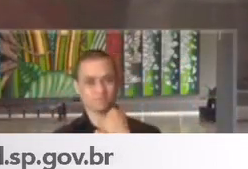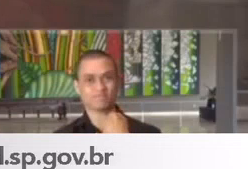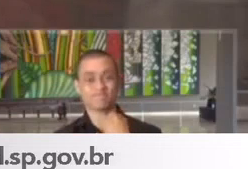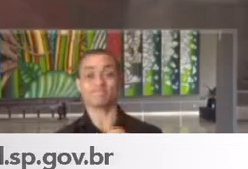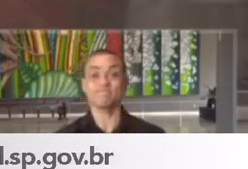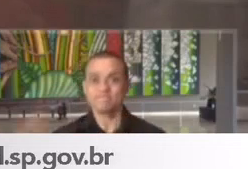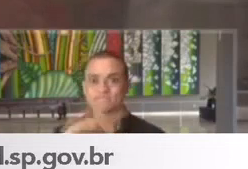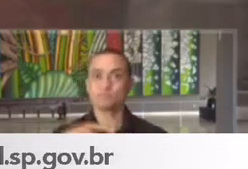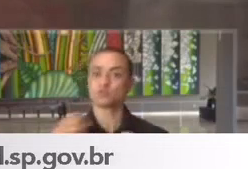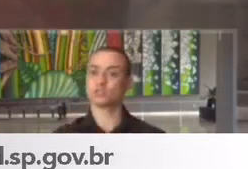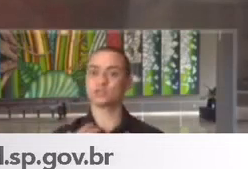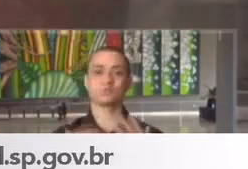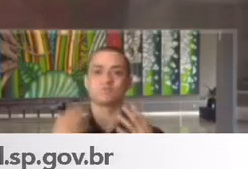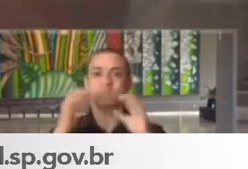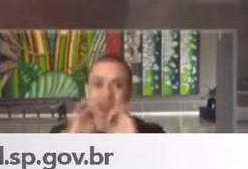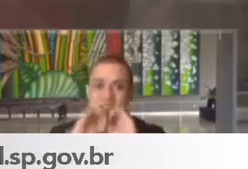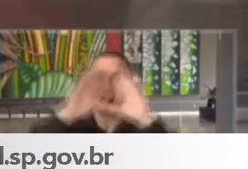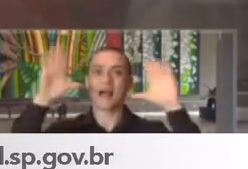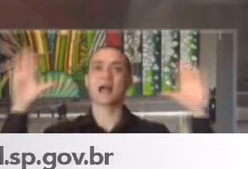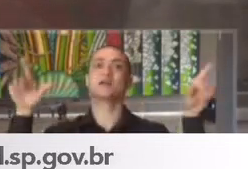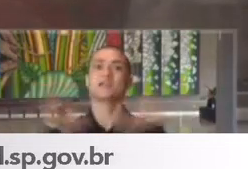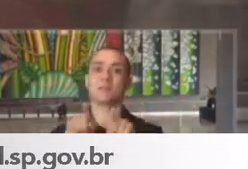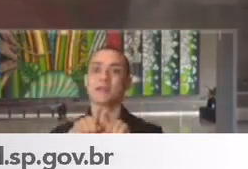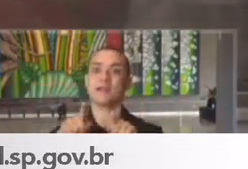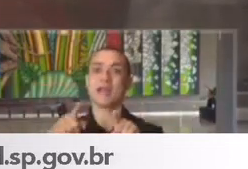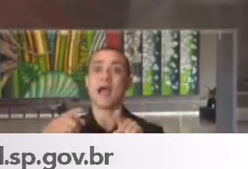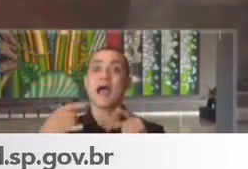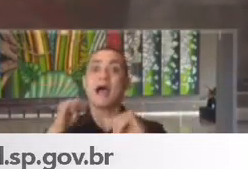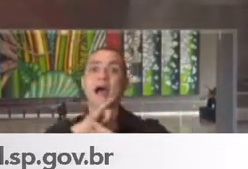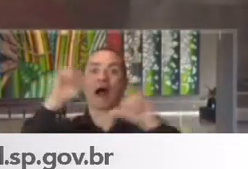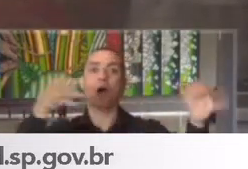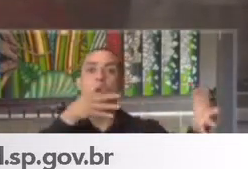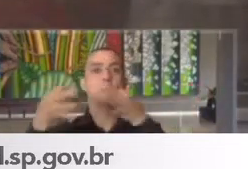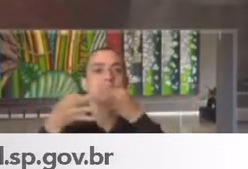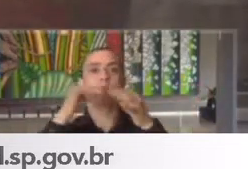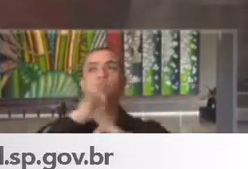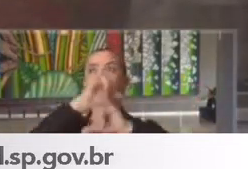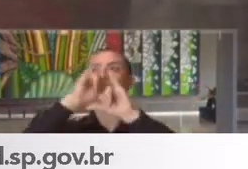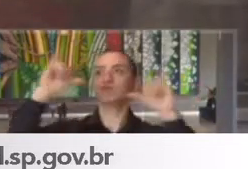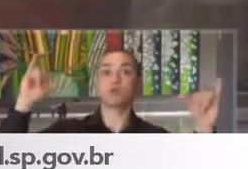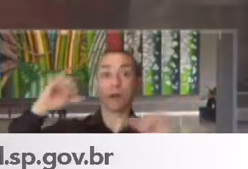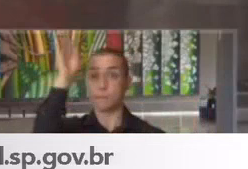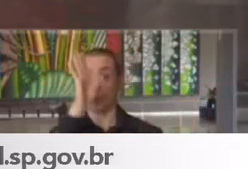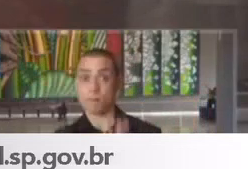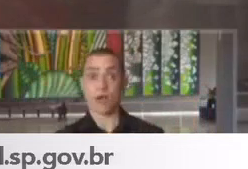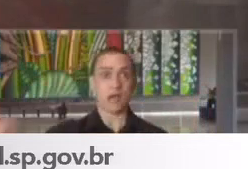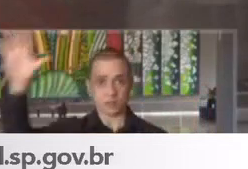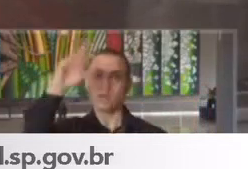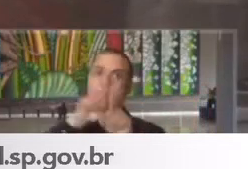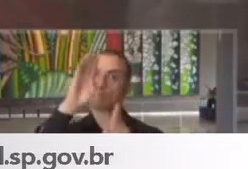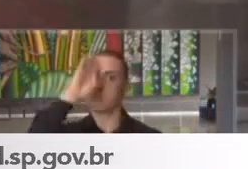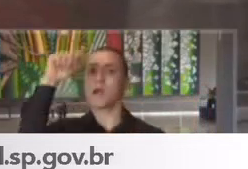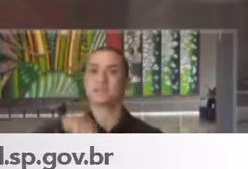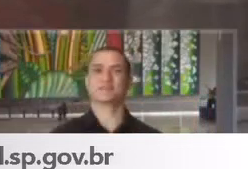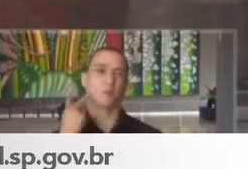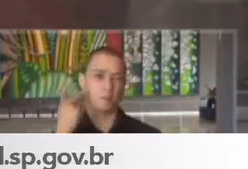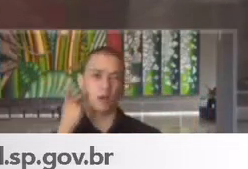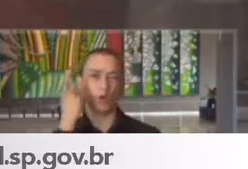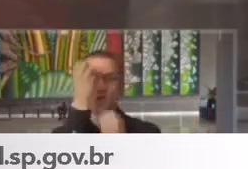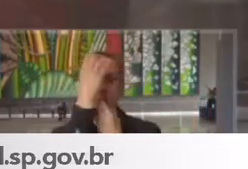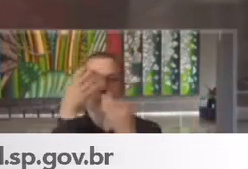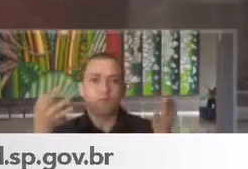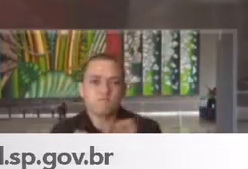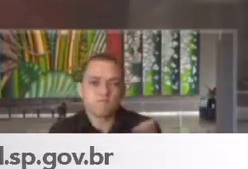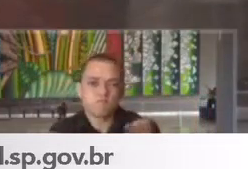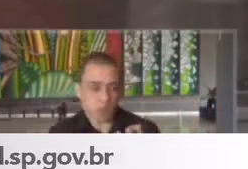que estão dando à opinião pública brasileira, especificamente aos brasileiros de São Paulo, as informações corretas e